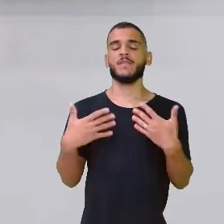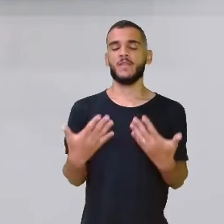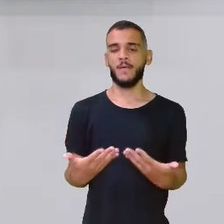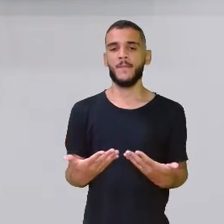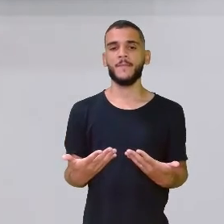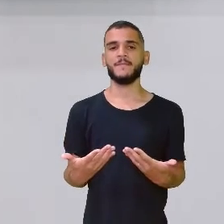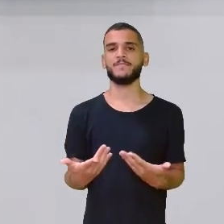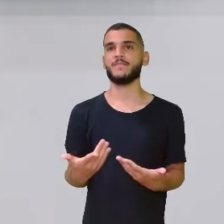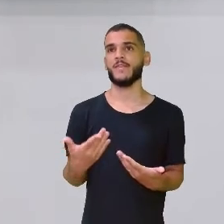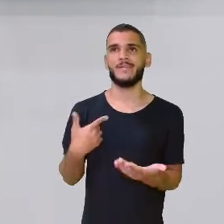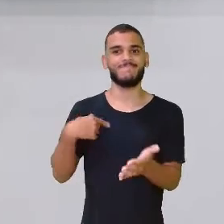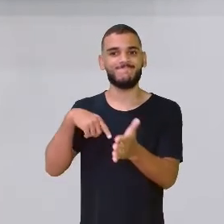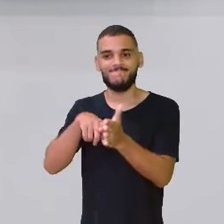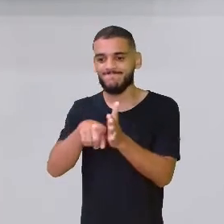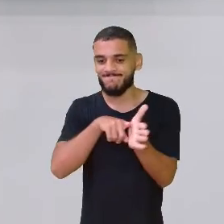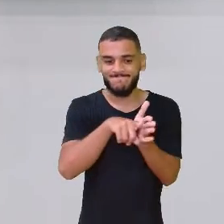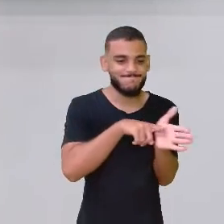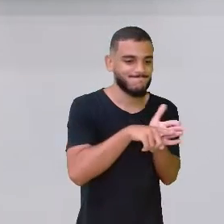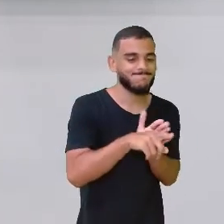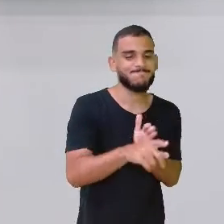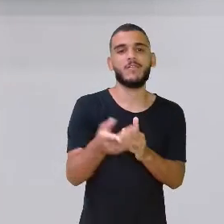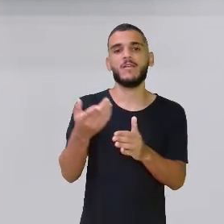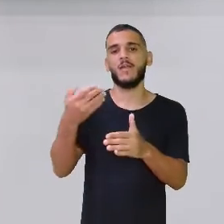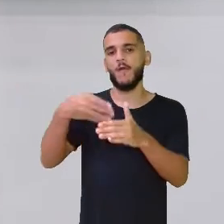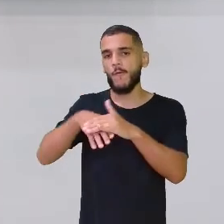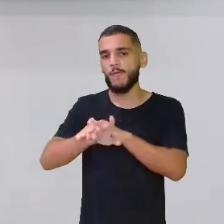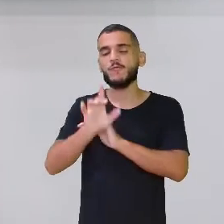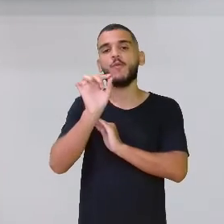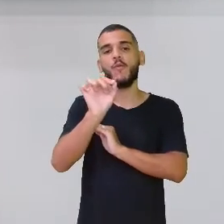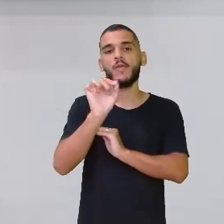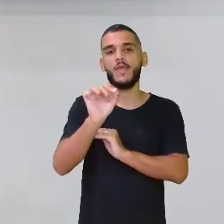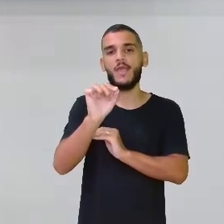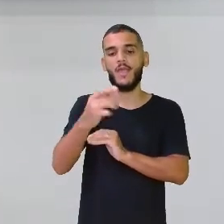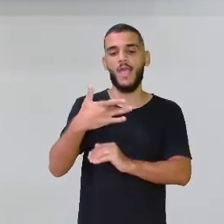a busca é de hábitos que contribuam para a